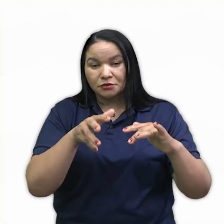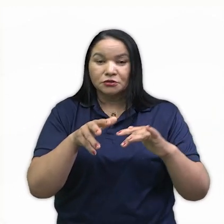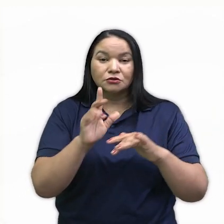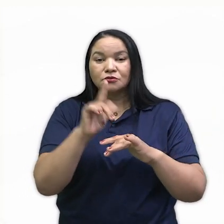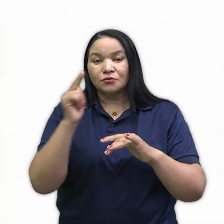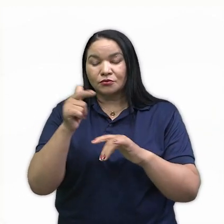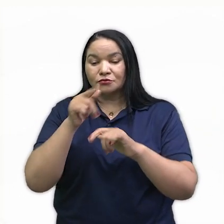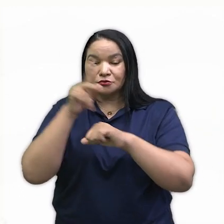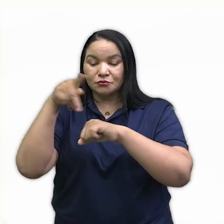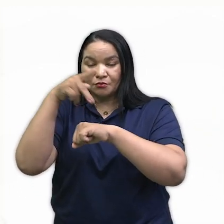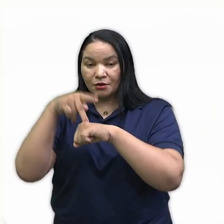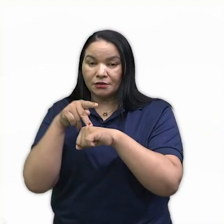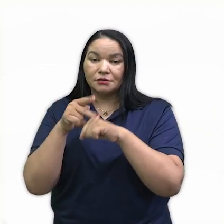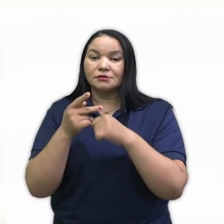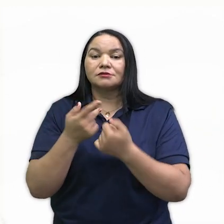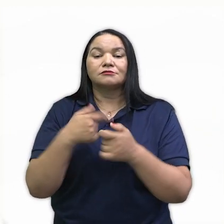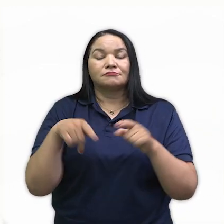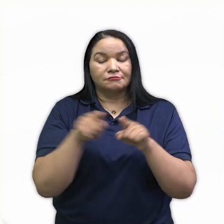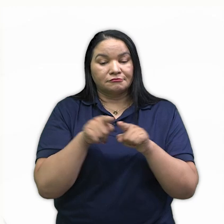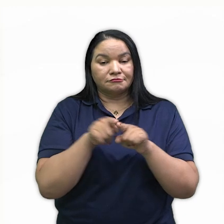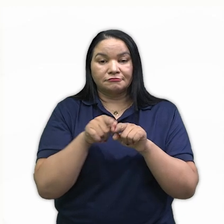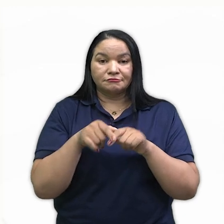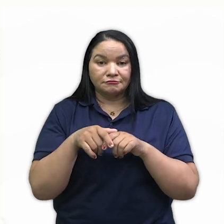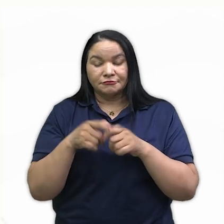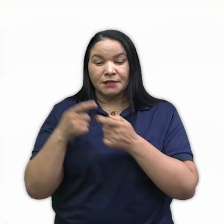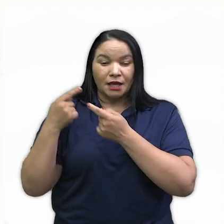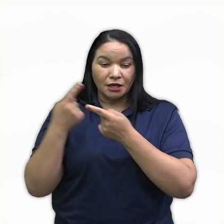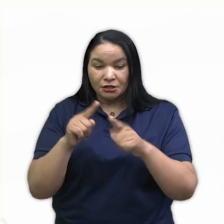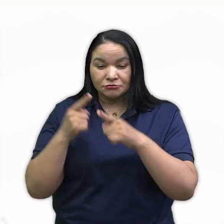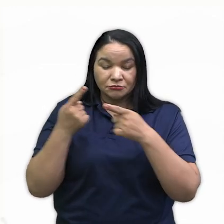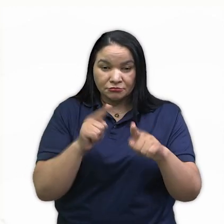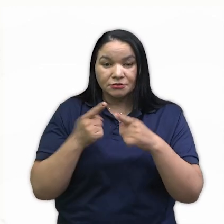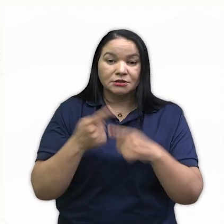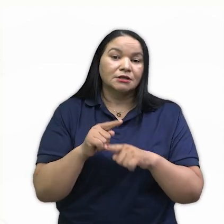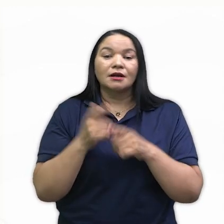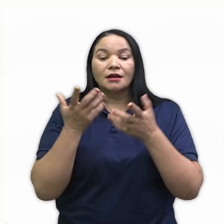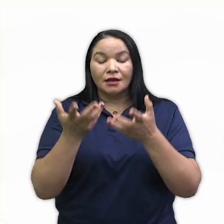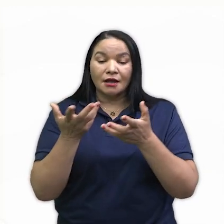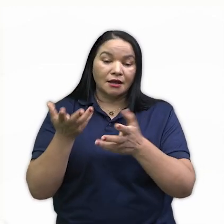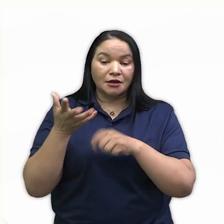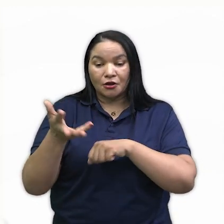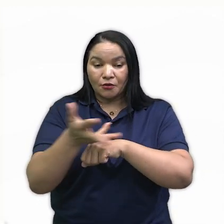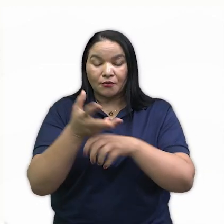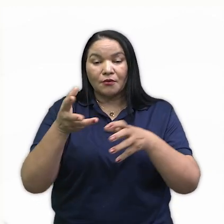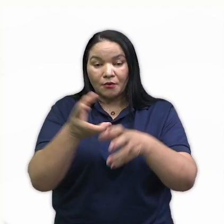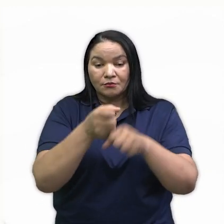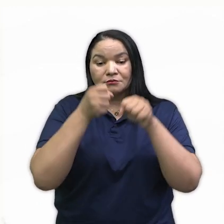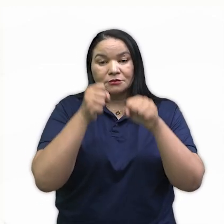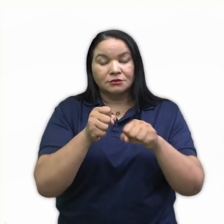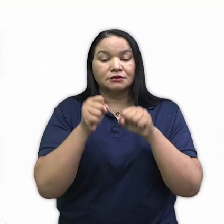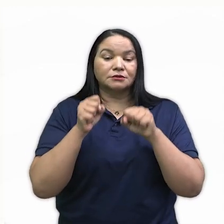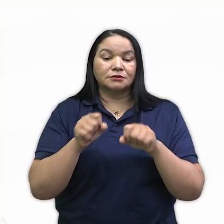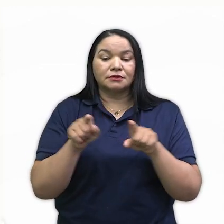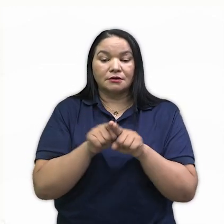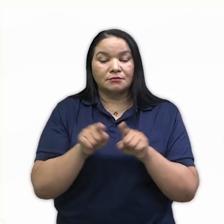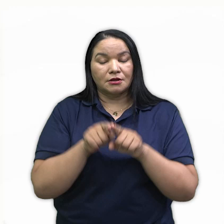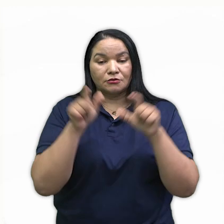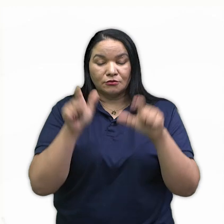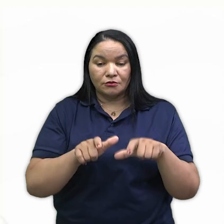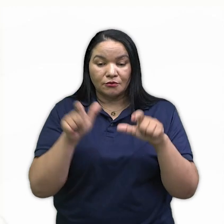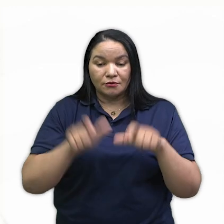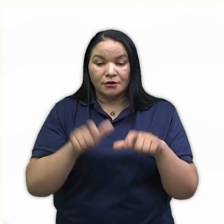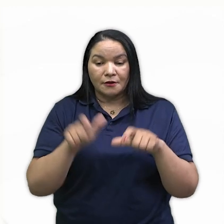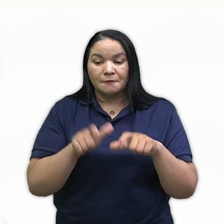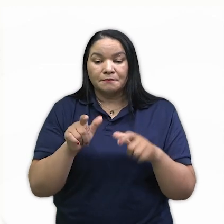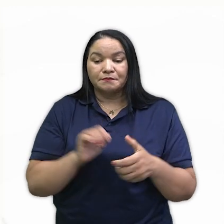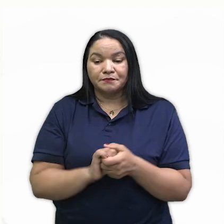de franceses, de ingleses, que ameaçavam ali constantemente tomar posse dessa área também. Estava localizado,